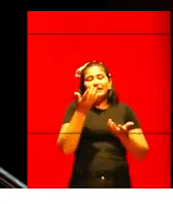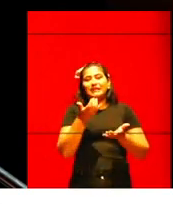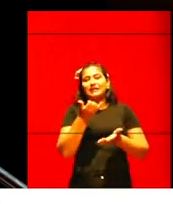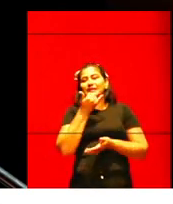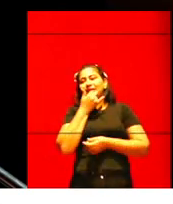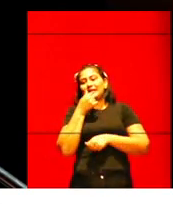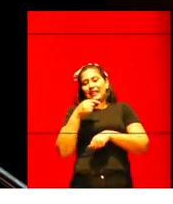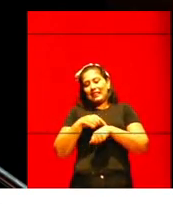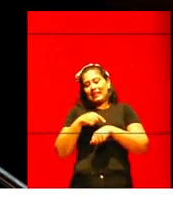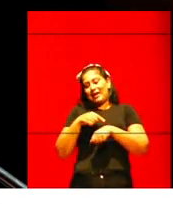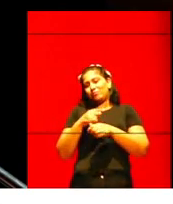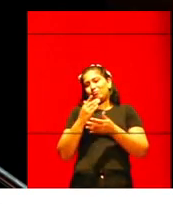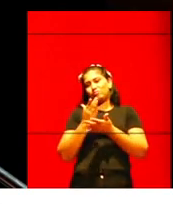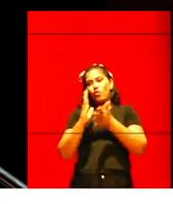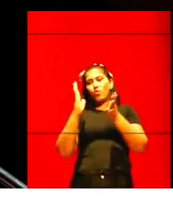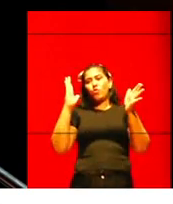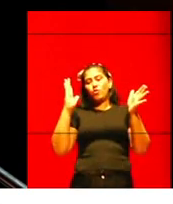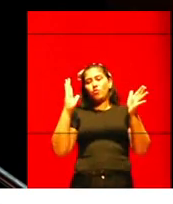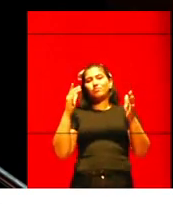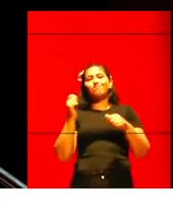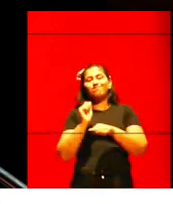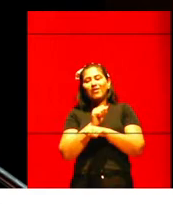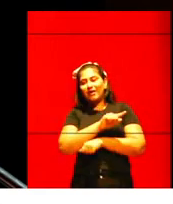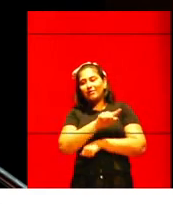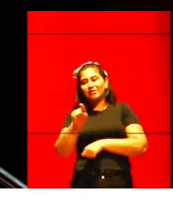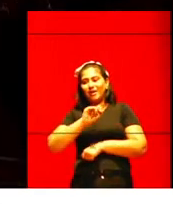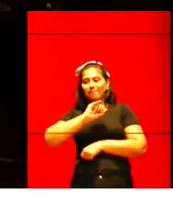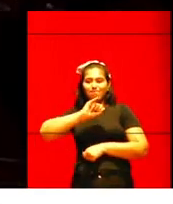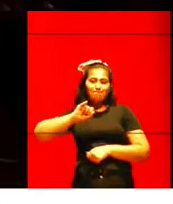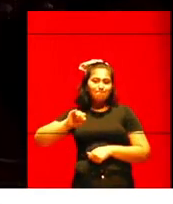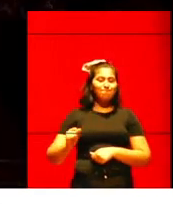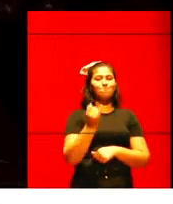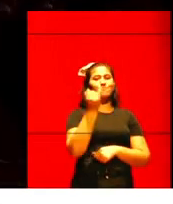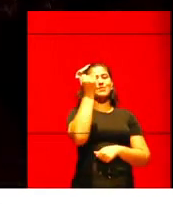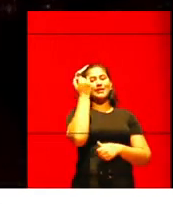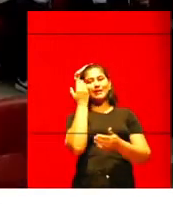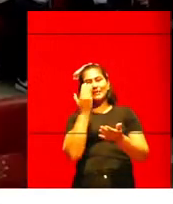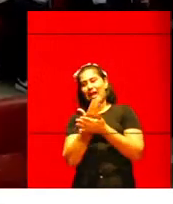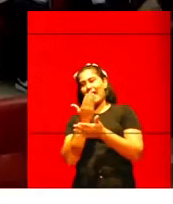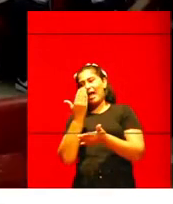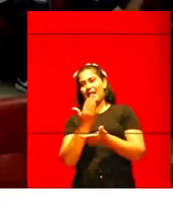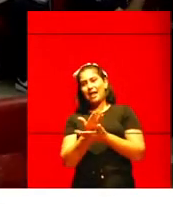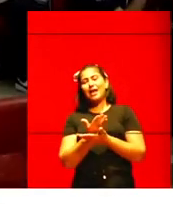espero que vocês tenham aproveitado uma parte da aula.